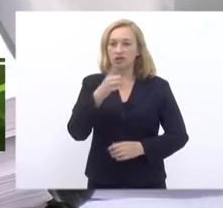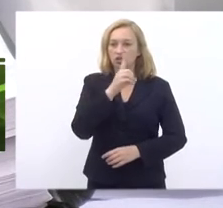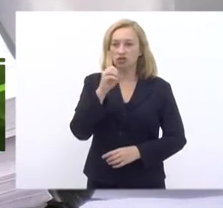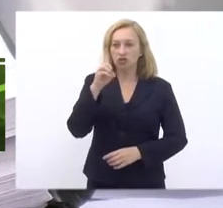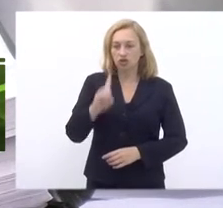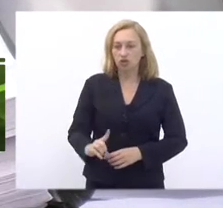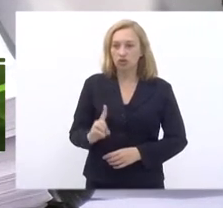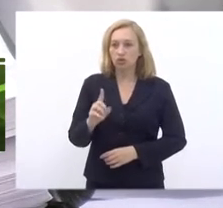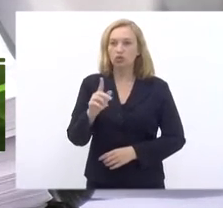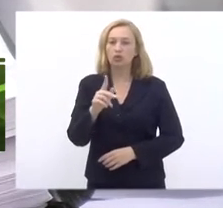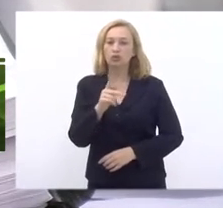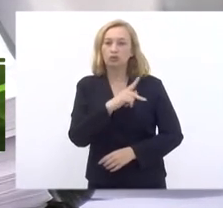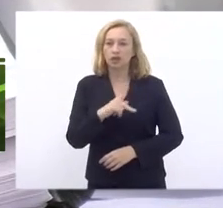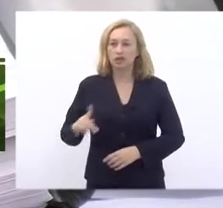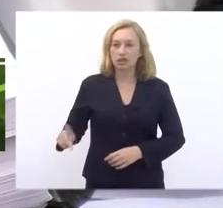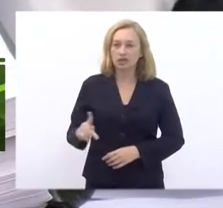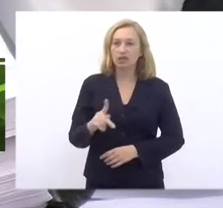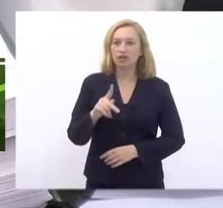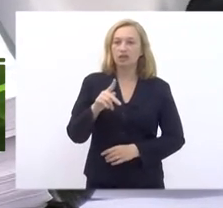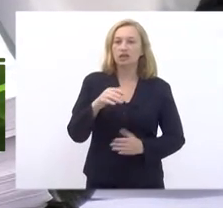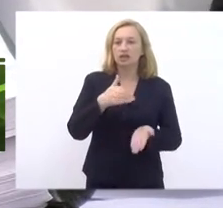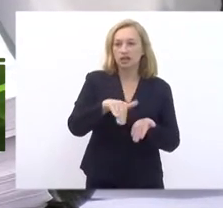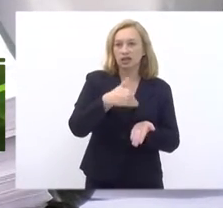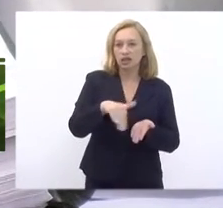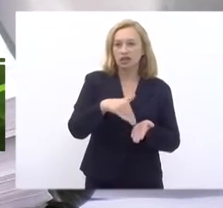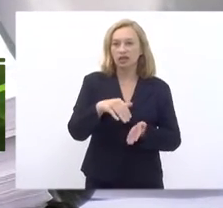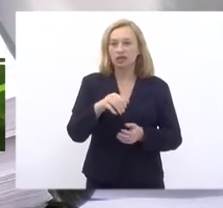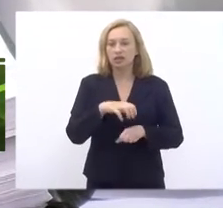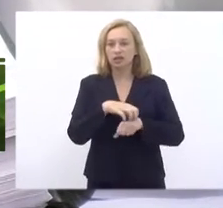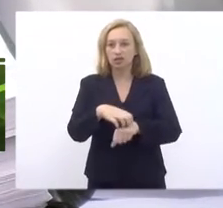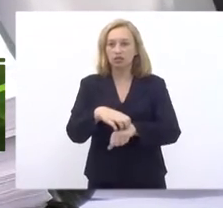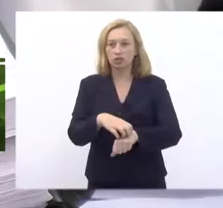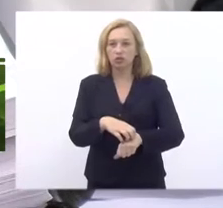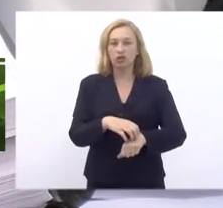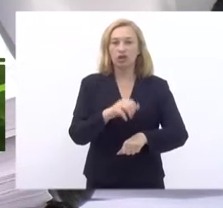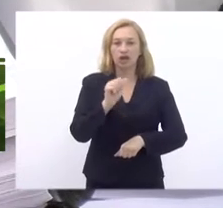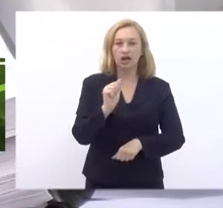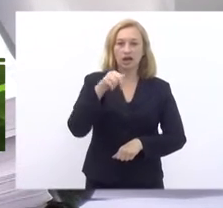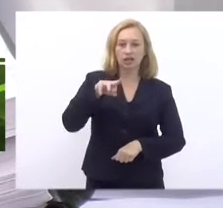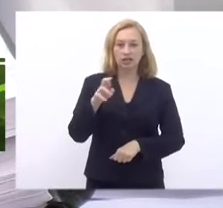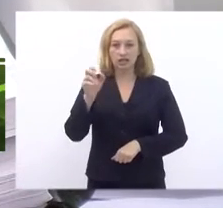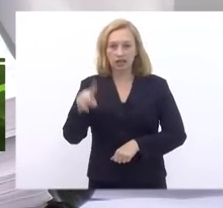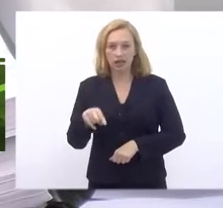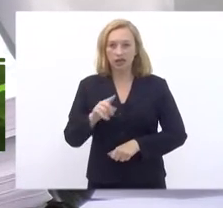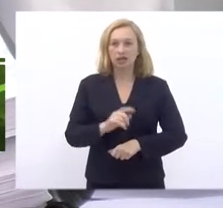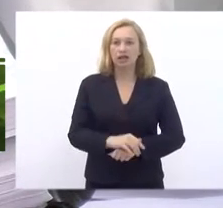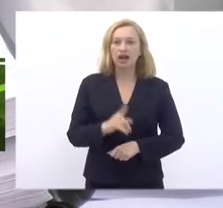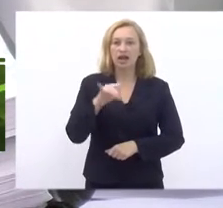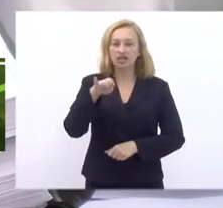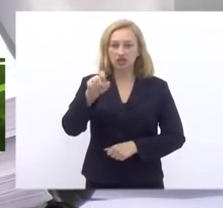Diretor-presidente. Da Secretaria de Transporte, André Luiz Nar, secretário. Alexandre,